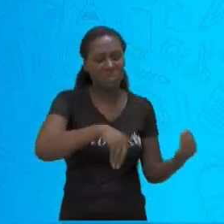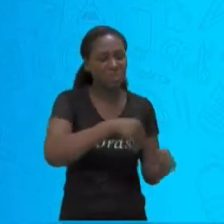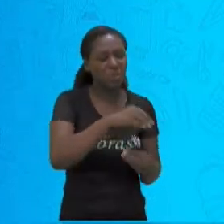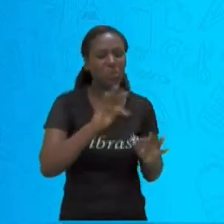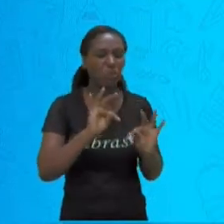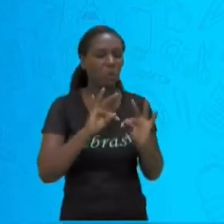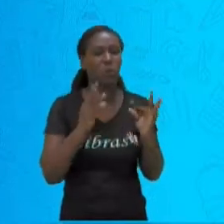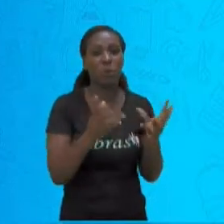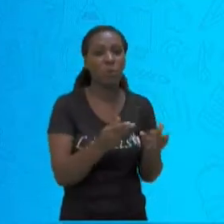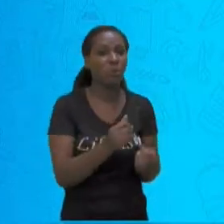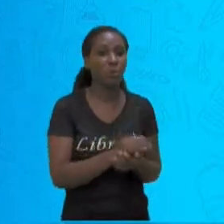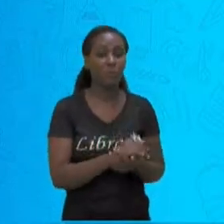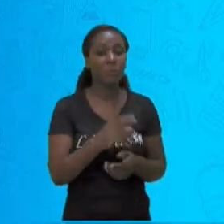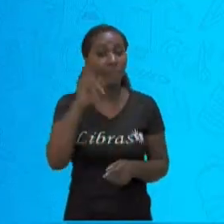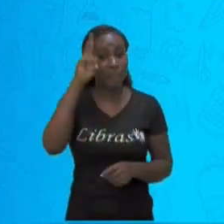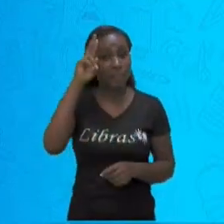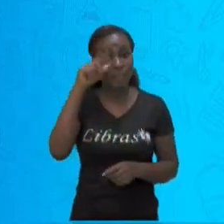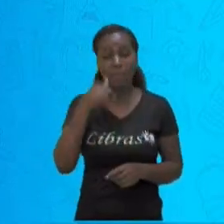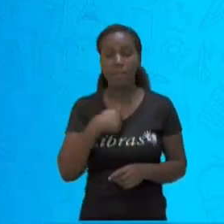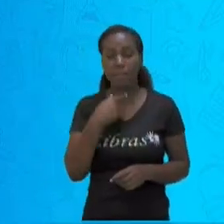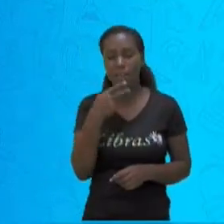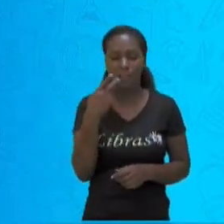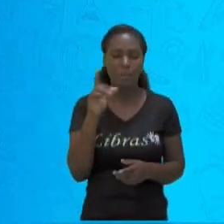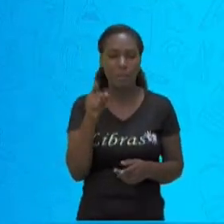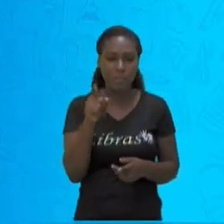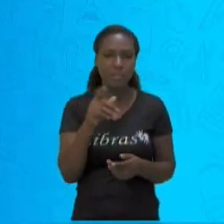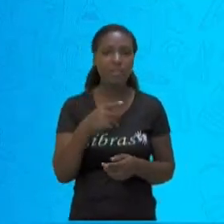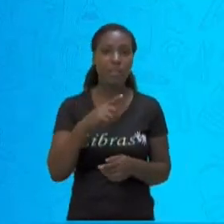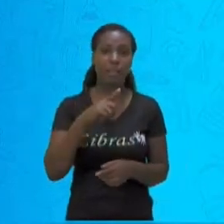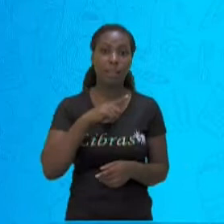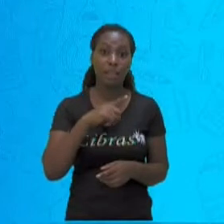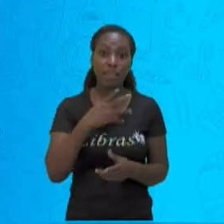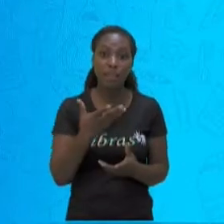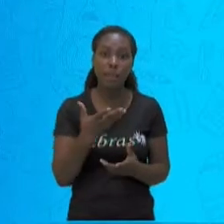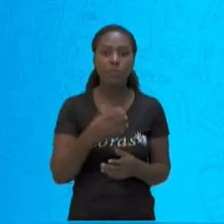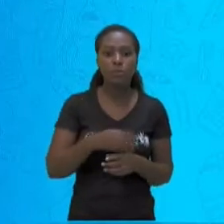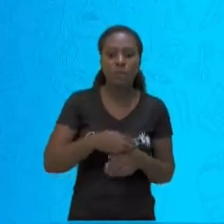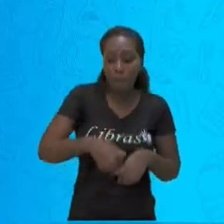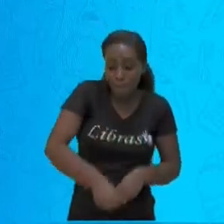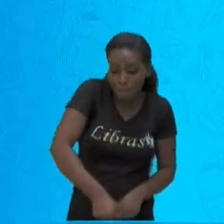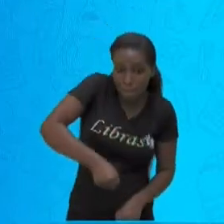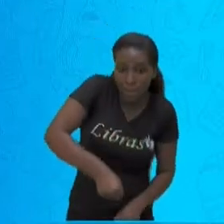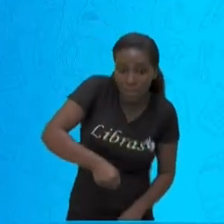nós temos mandioca, batata doce? Você acha que isso veio da onde?